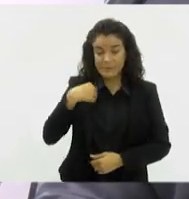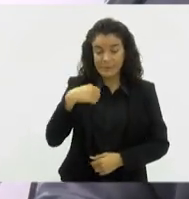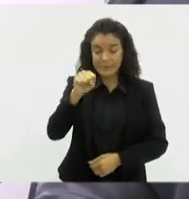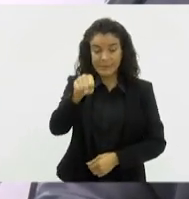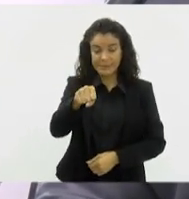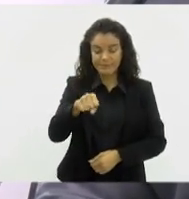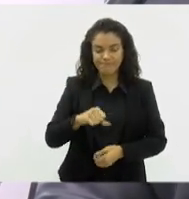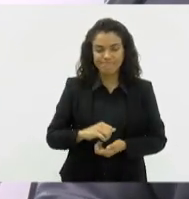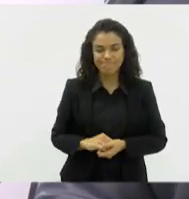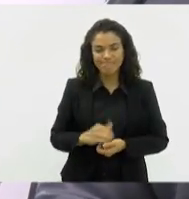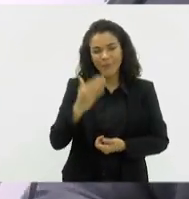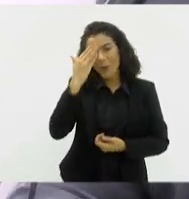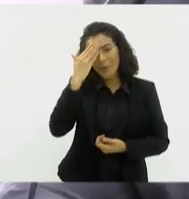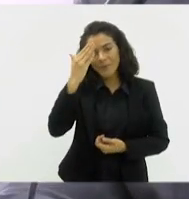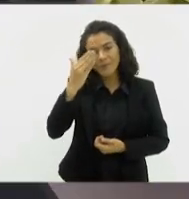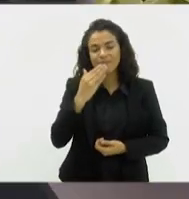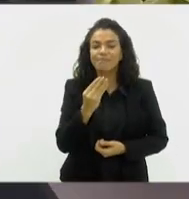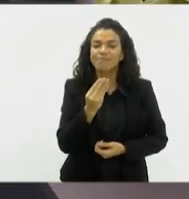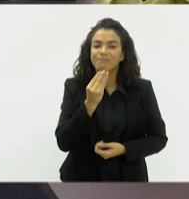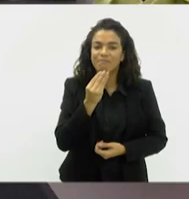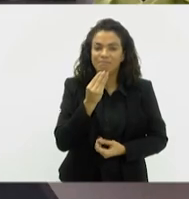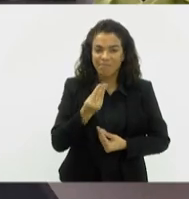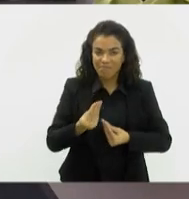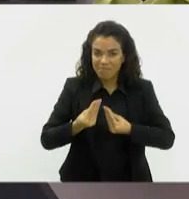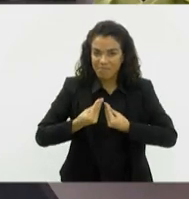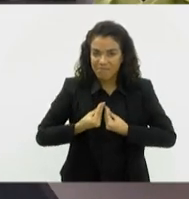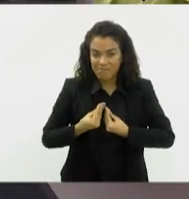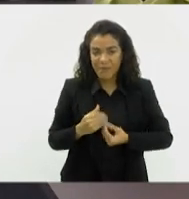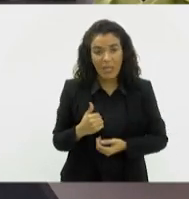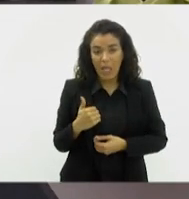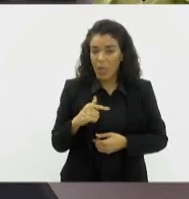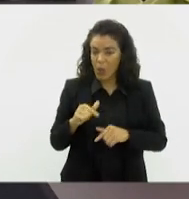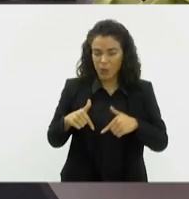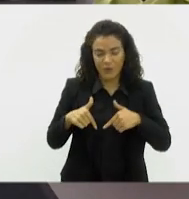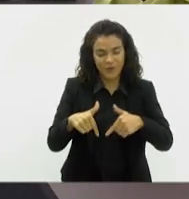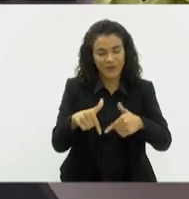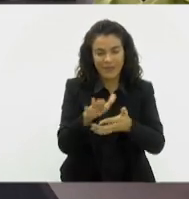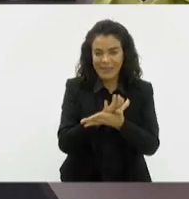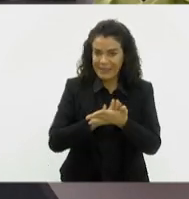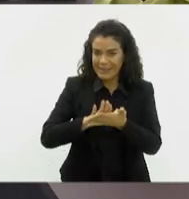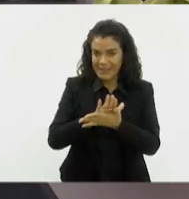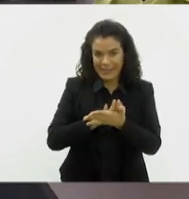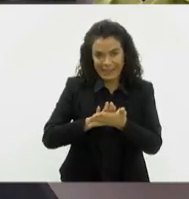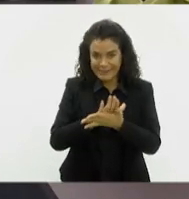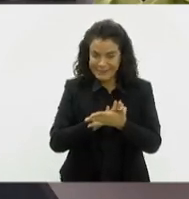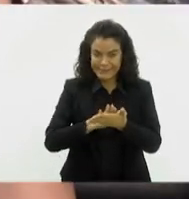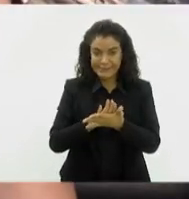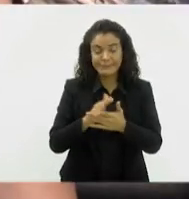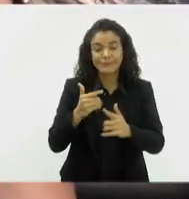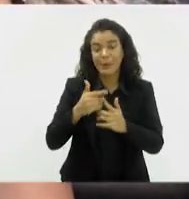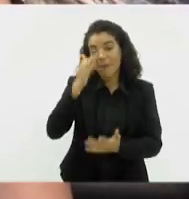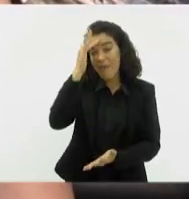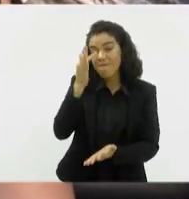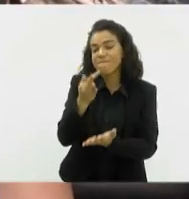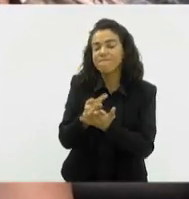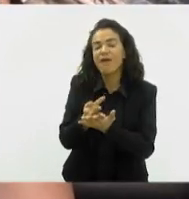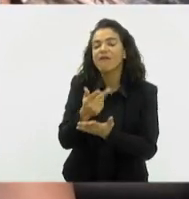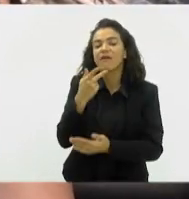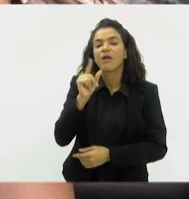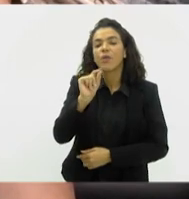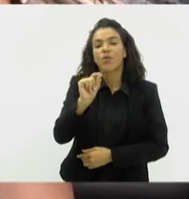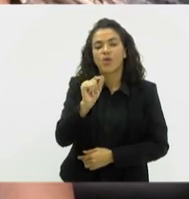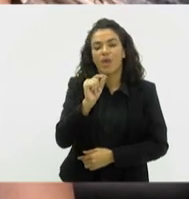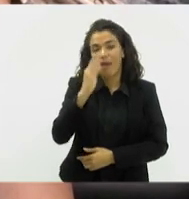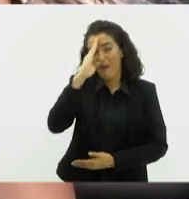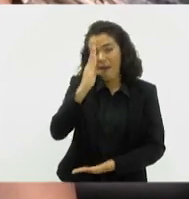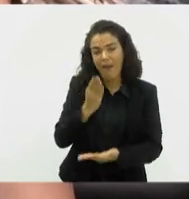favor, obrigado pela oportunidade. Eu não fiz nada disso porque a minha fé, ela diz que quem está em Cristo,